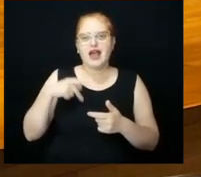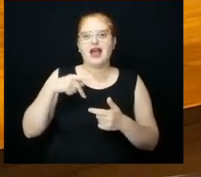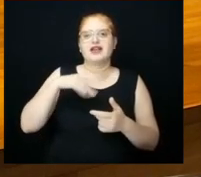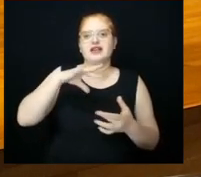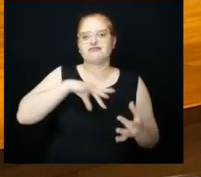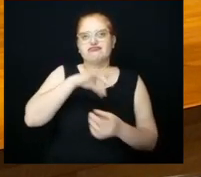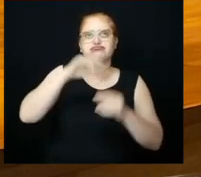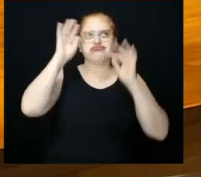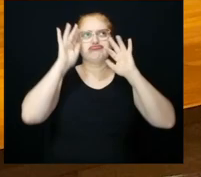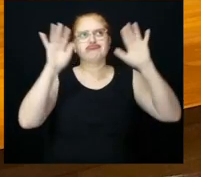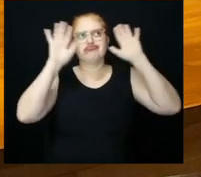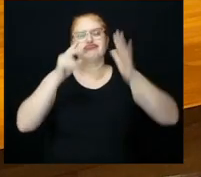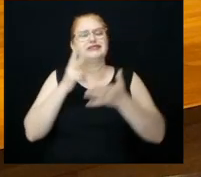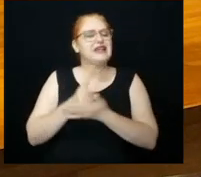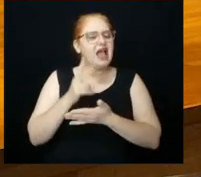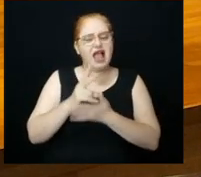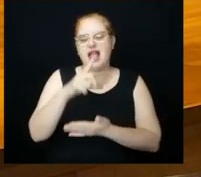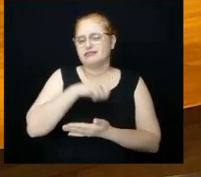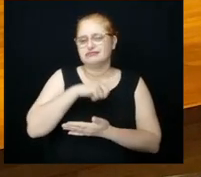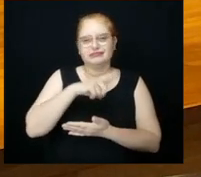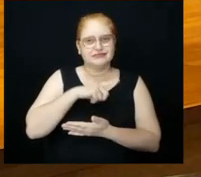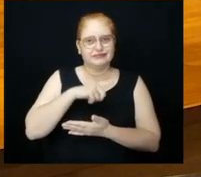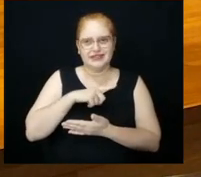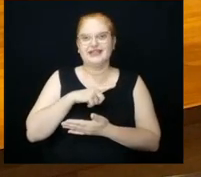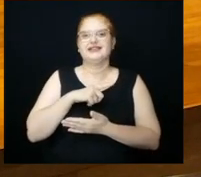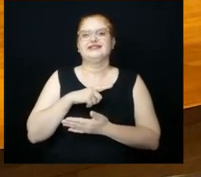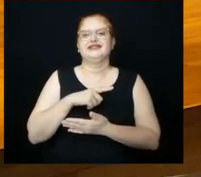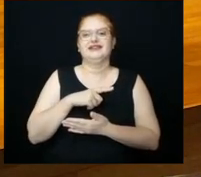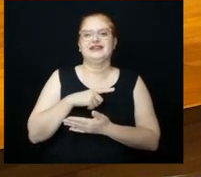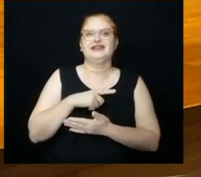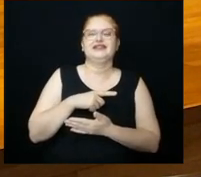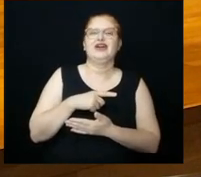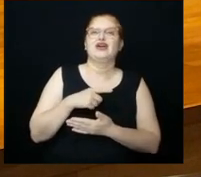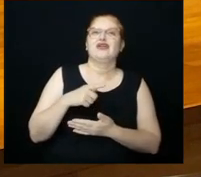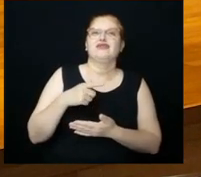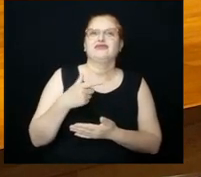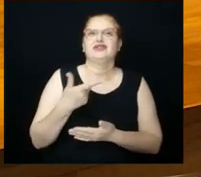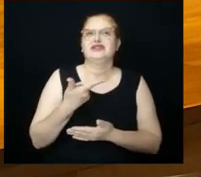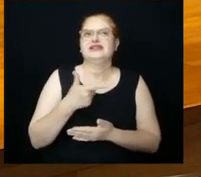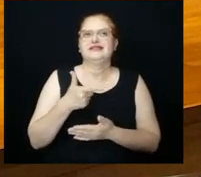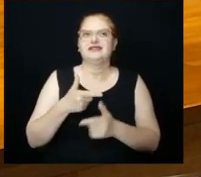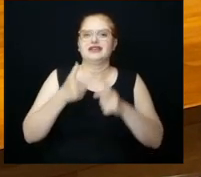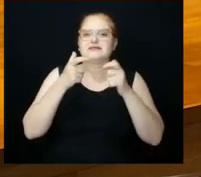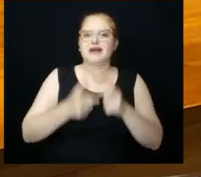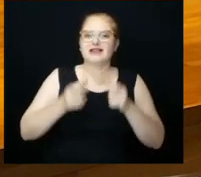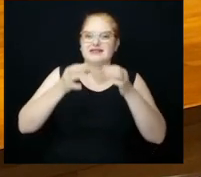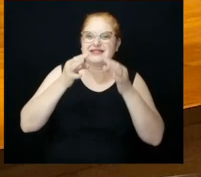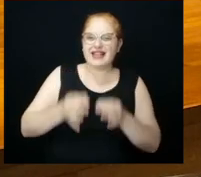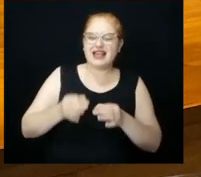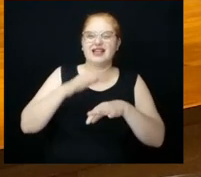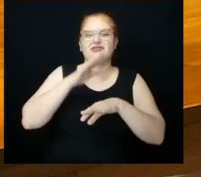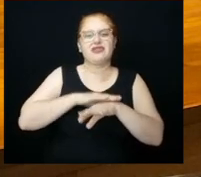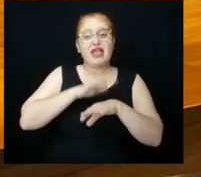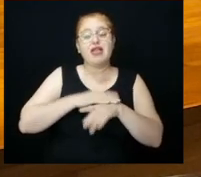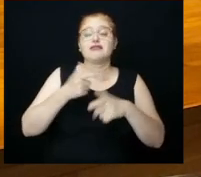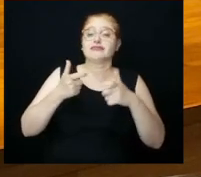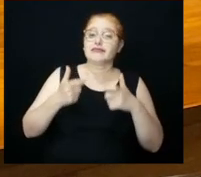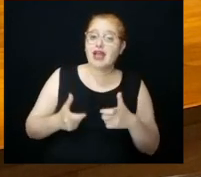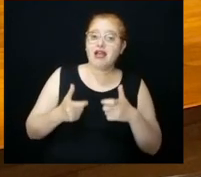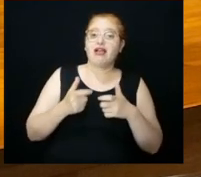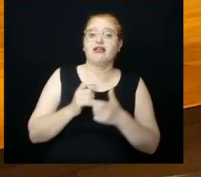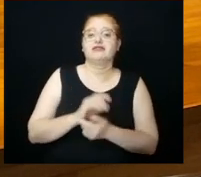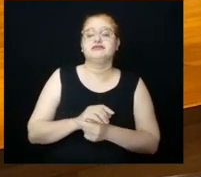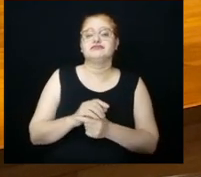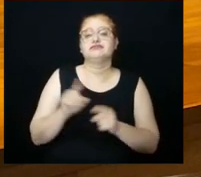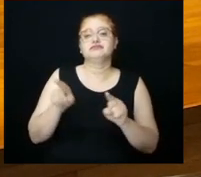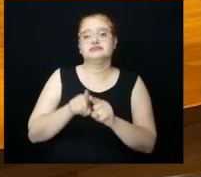sobrenaturais permeia o tempo inteiro, transcende espaço, transcende espaço, transcende tempo,